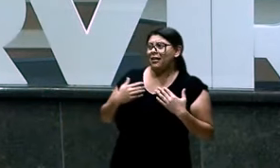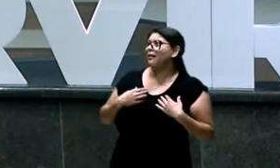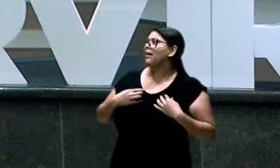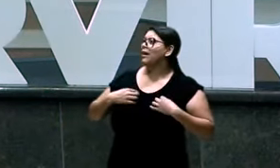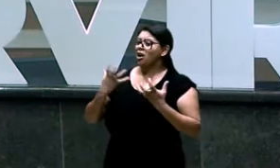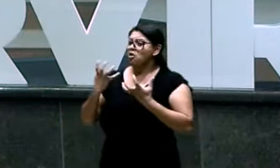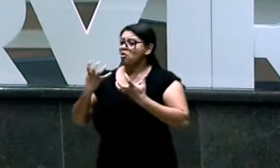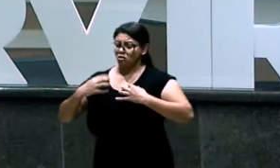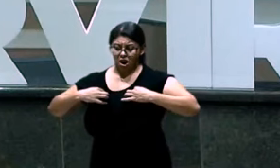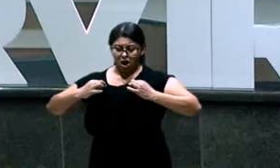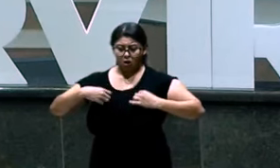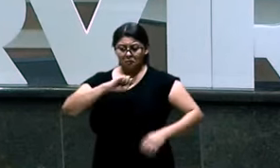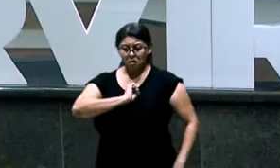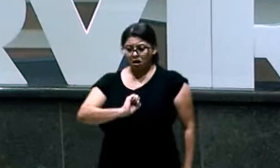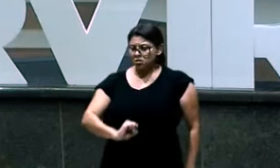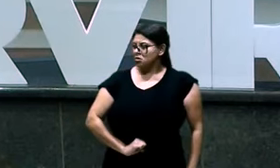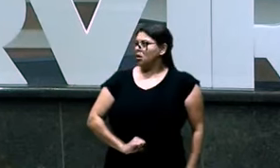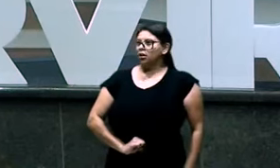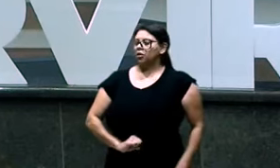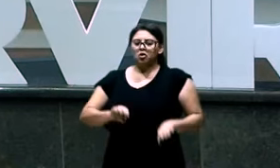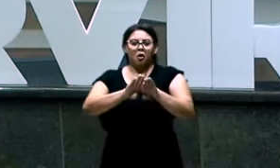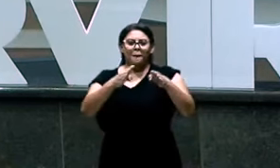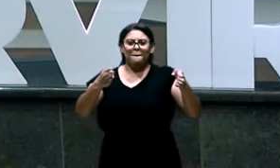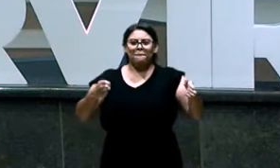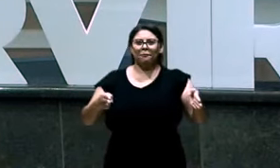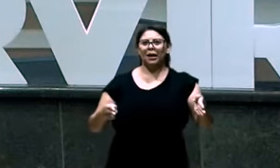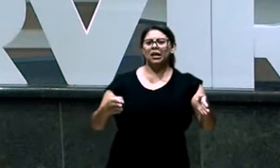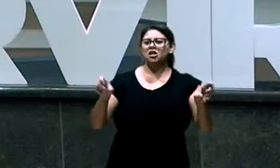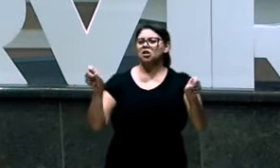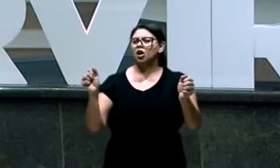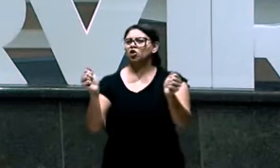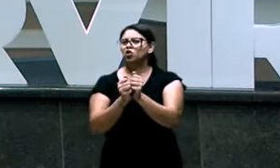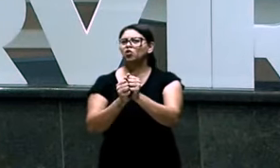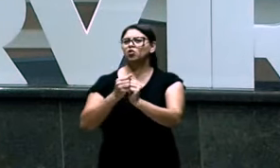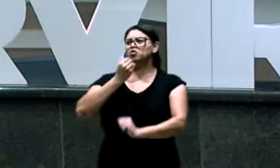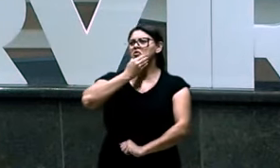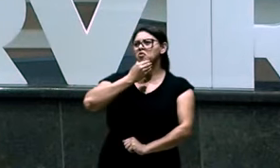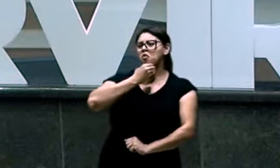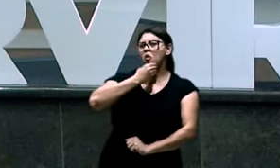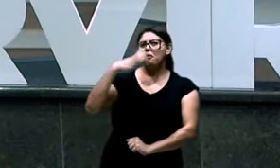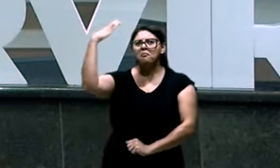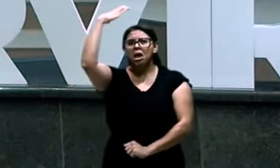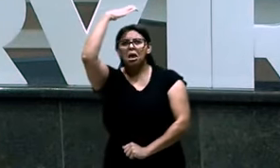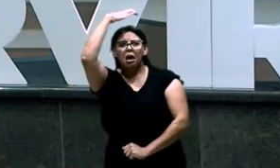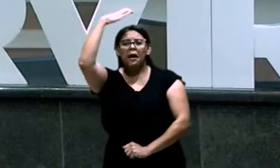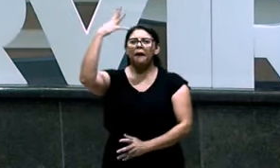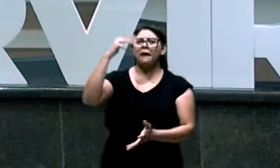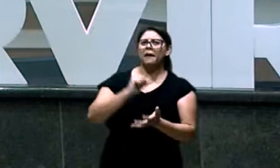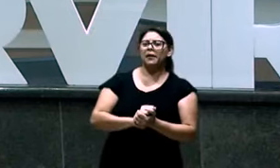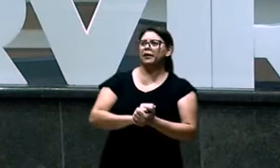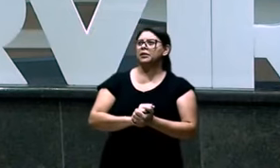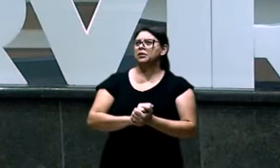Vai. Não, mas eu posso sentar na mesa de Anás e Caifás, beber-lhe o melhor vinho, quem sabe, ou quem sabe comer